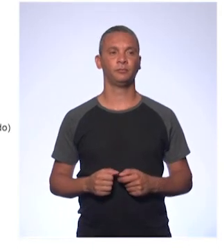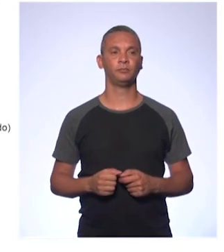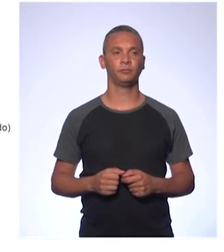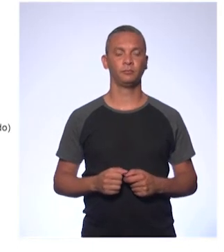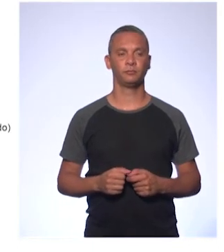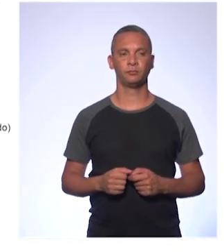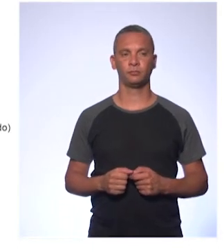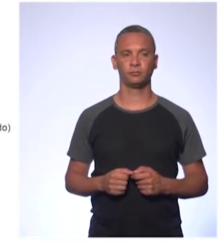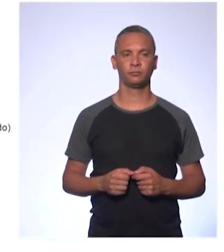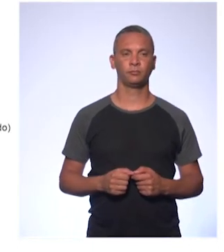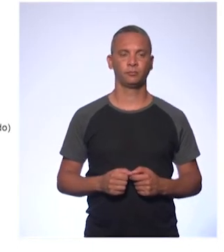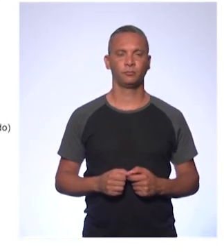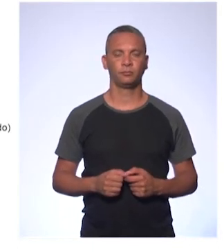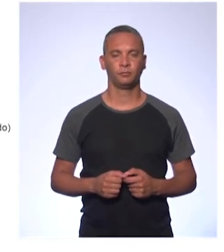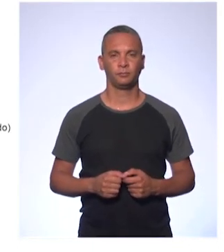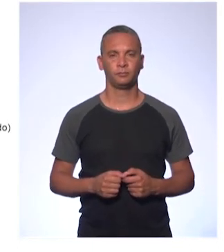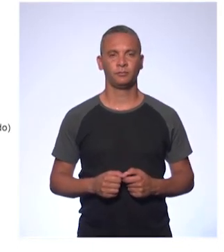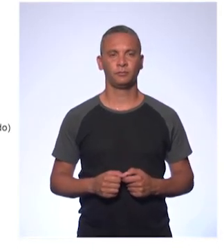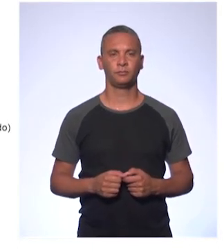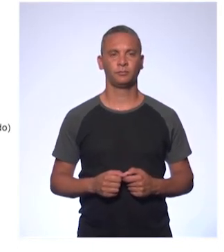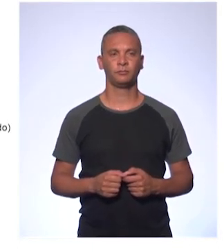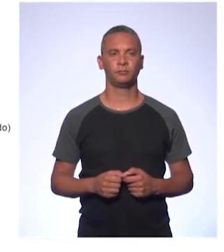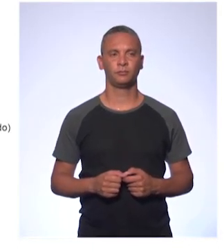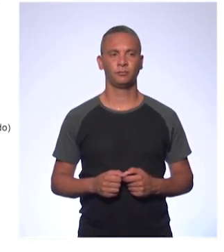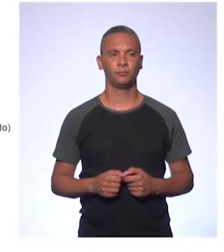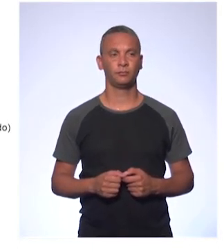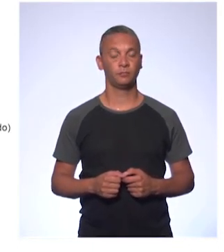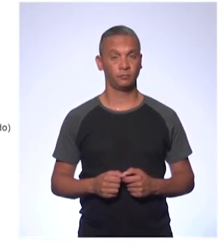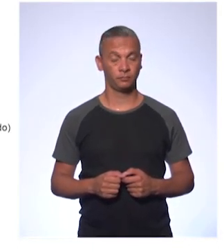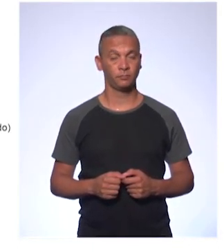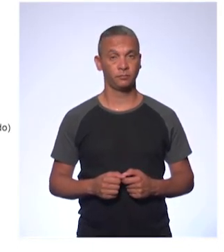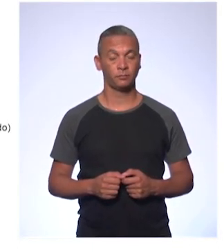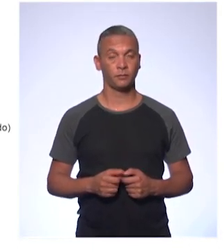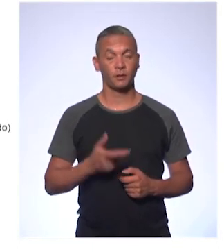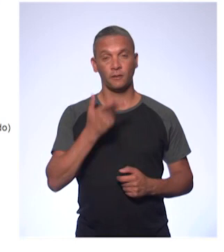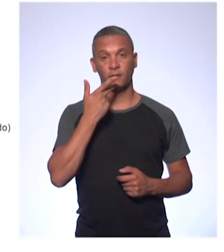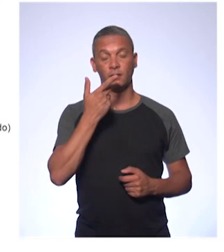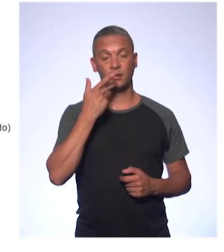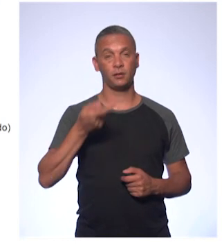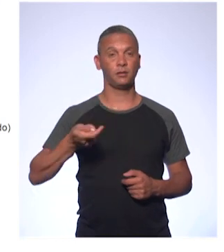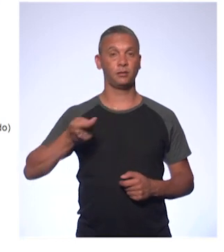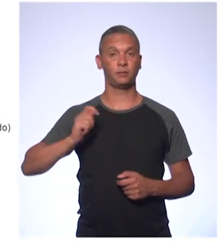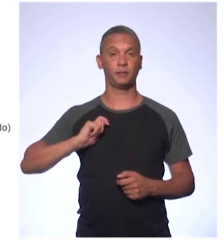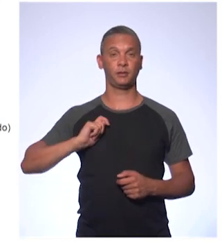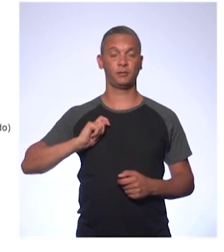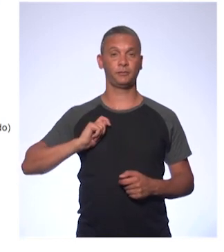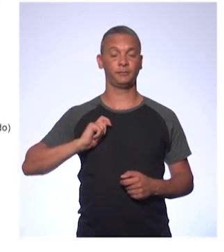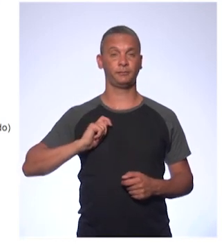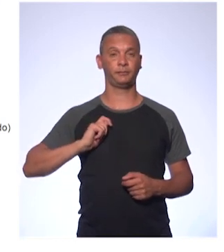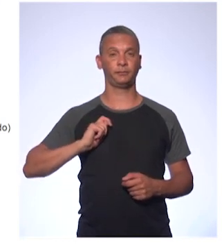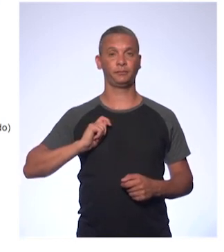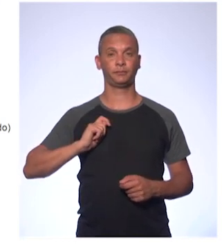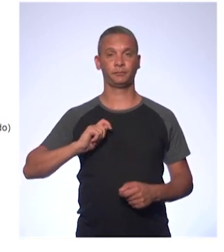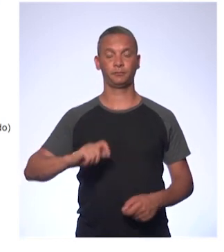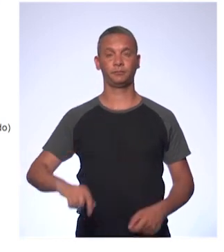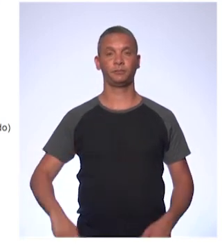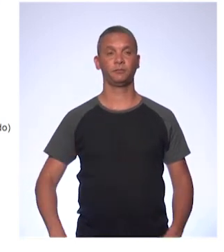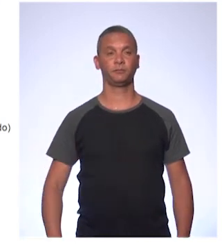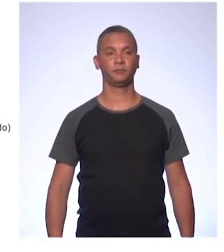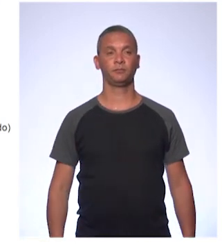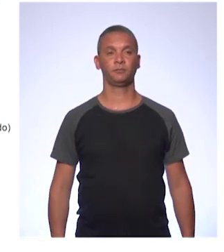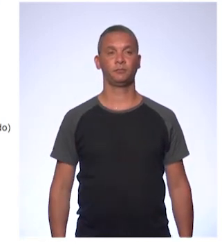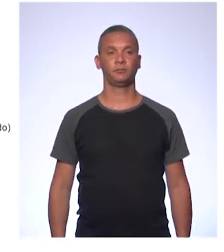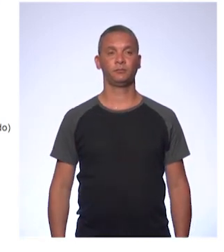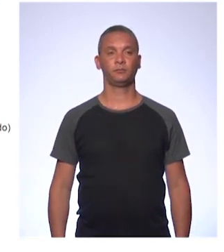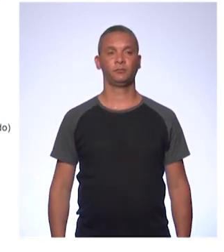entre comillas, ou entre parênteses, quiero que nuestros edificios alumbren una